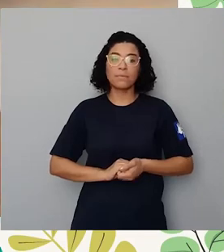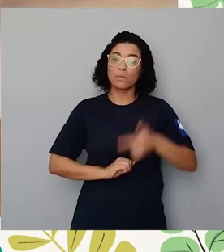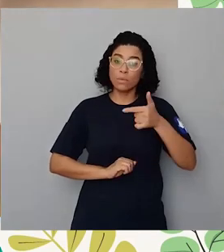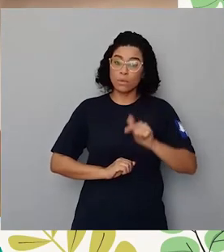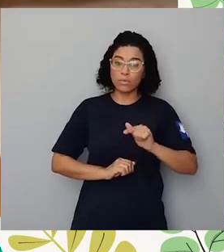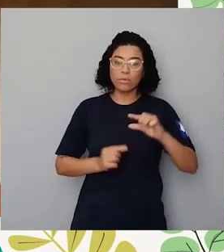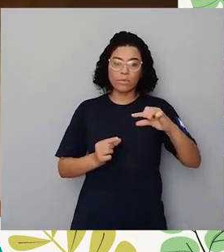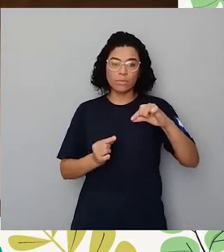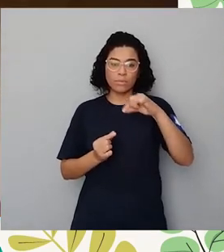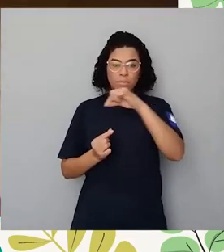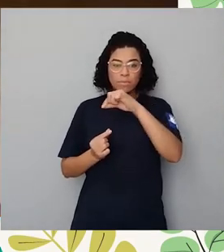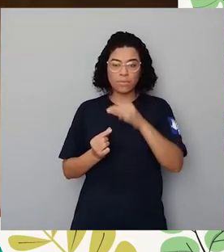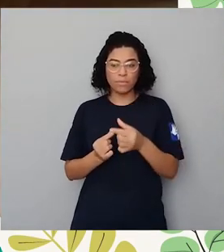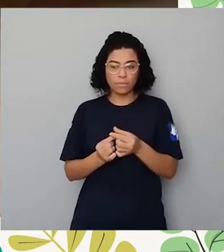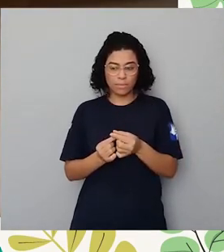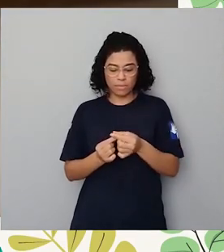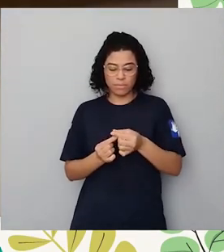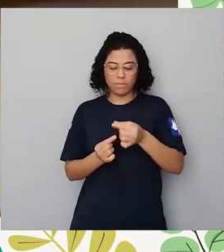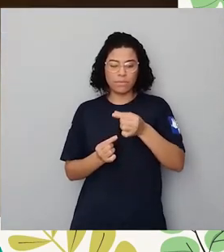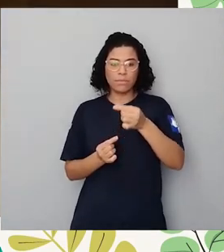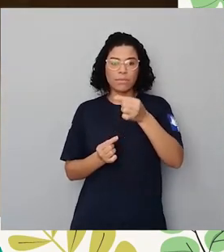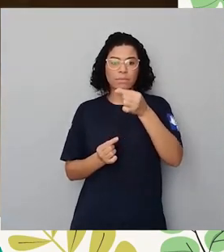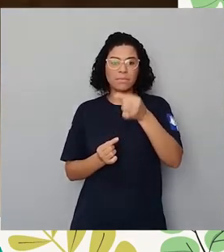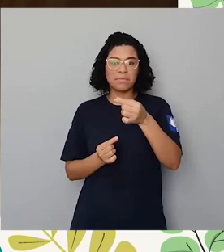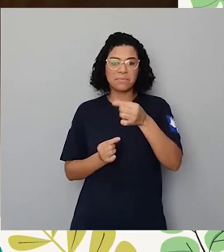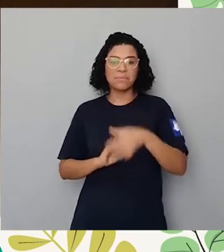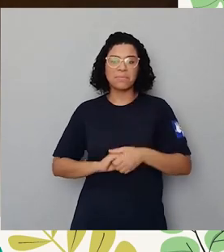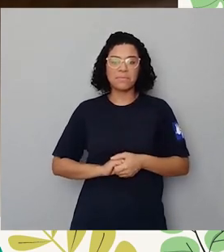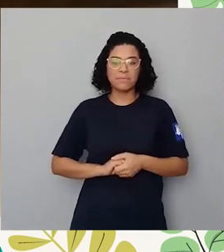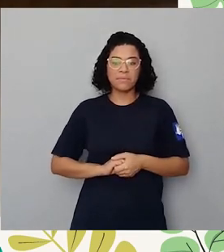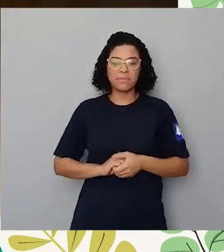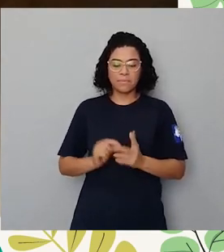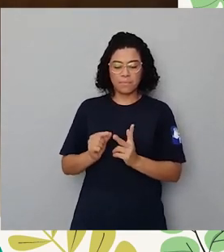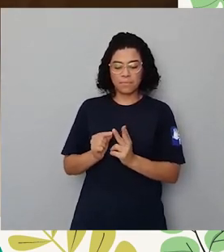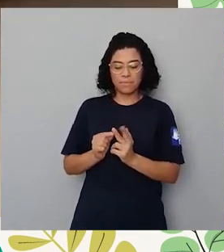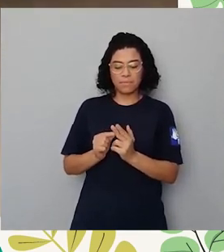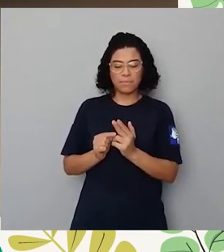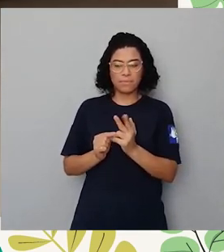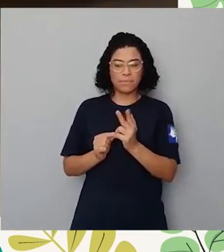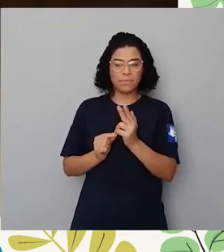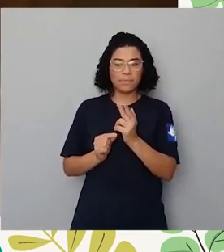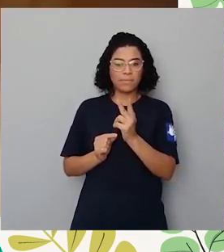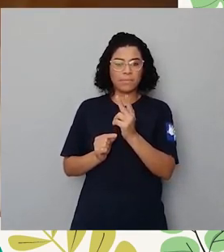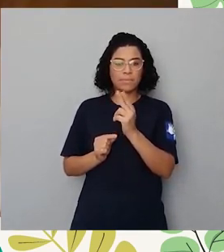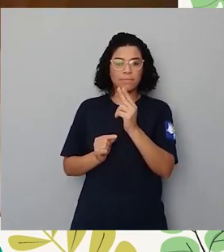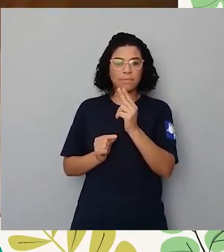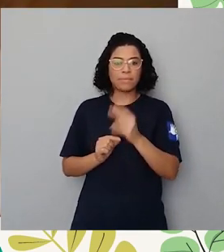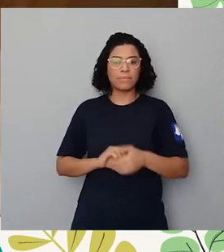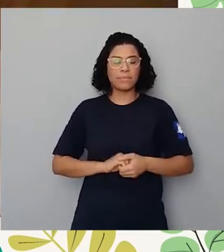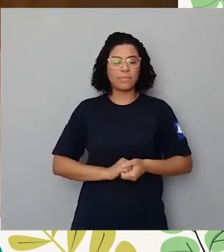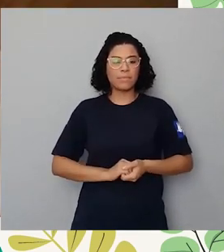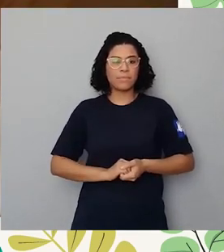Aí, aqui, a gente vai pegar essa pontinha, vai trazer pra cá, vai marcar.